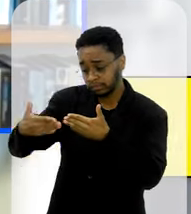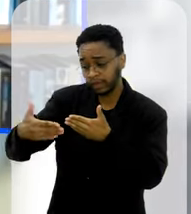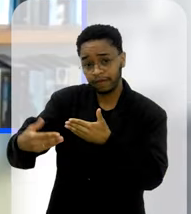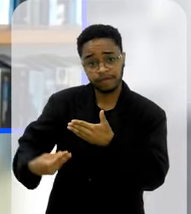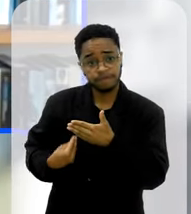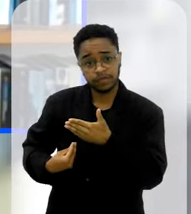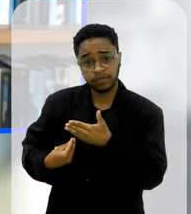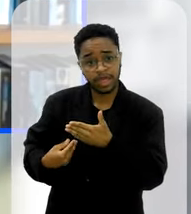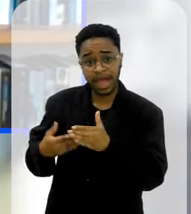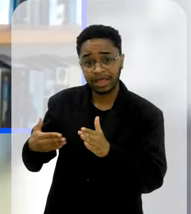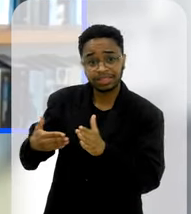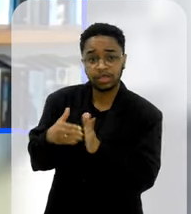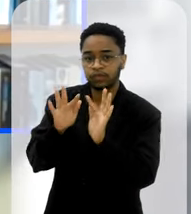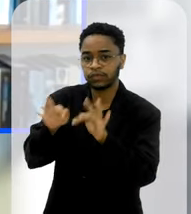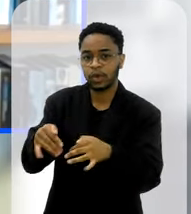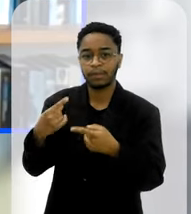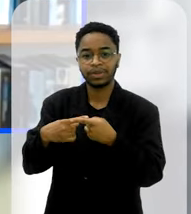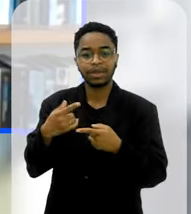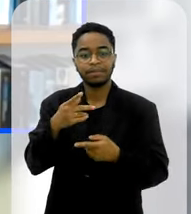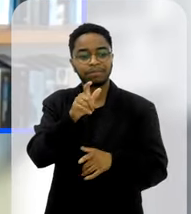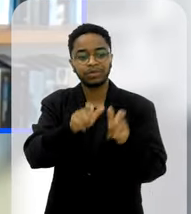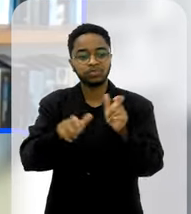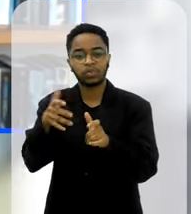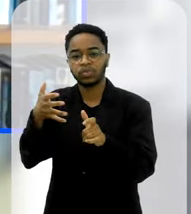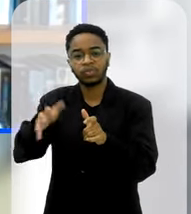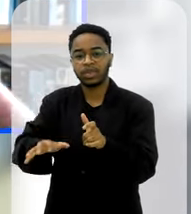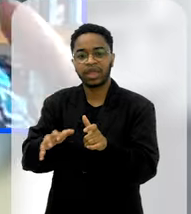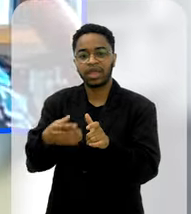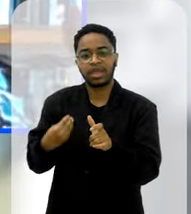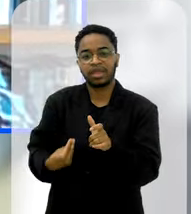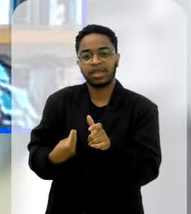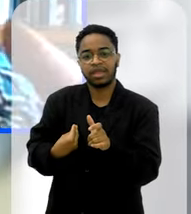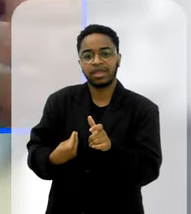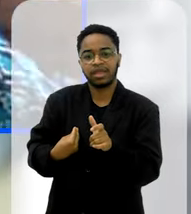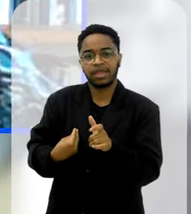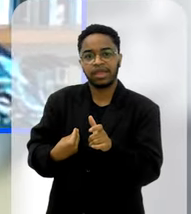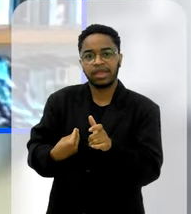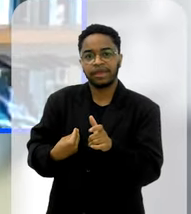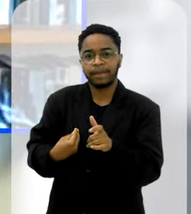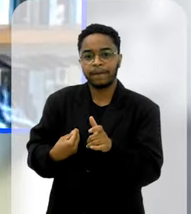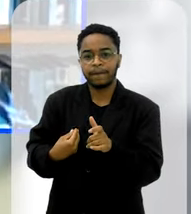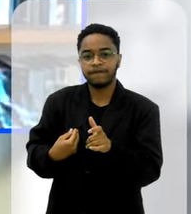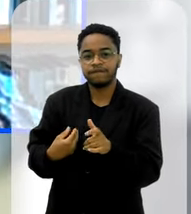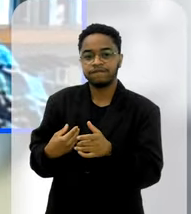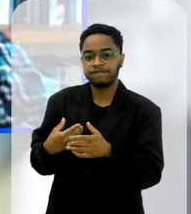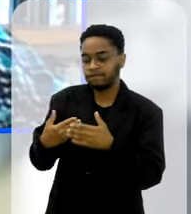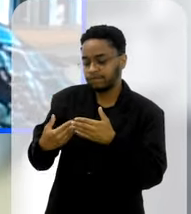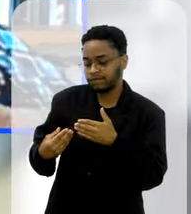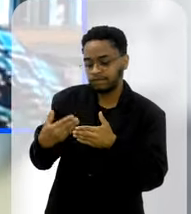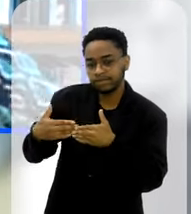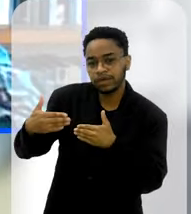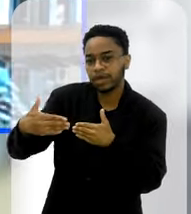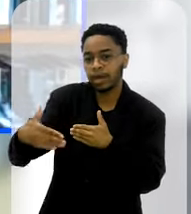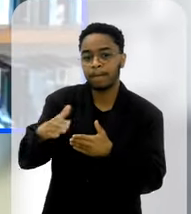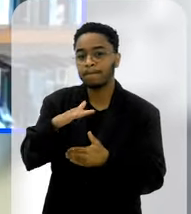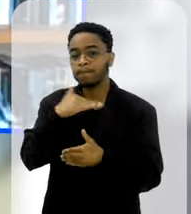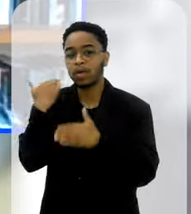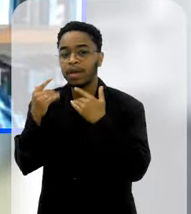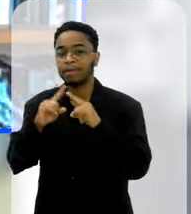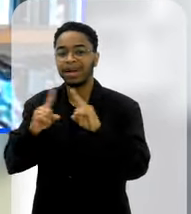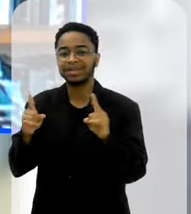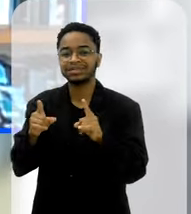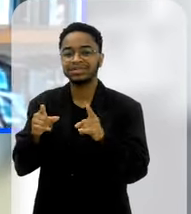de vida até o final, que esse é o desejo de todo mundo que envelhece. Ninguém quer envelhecer muito e morrer